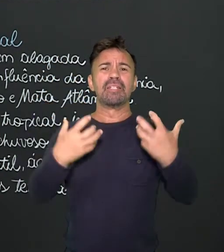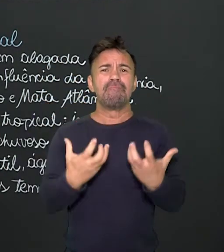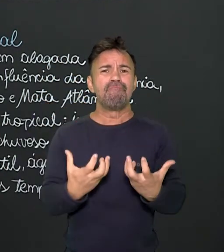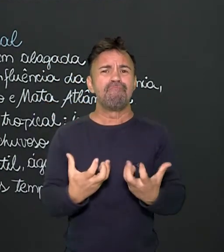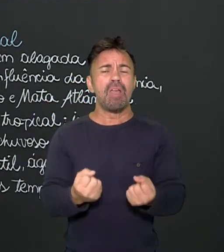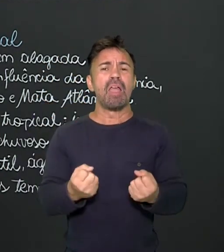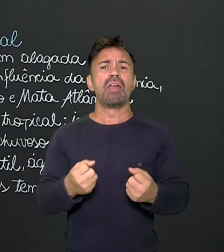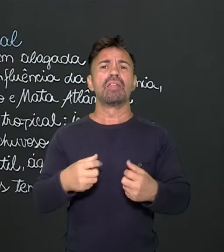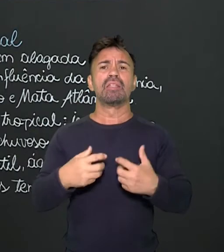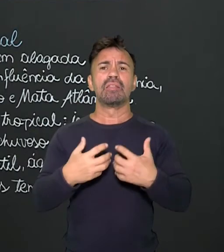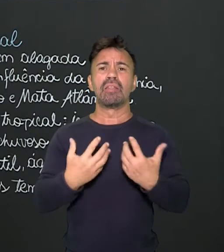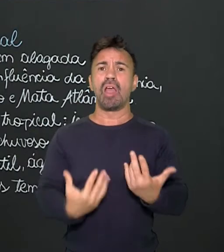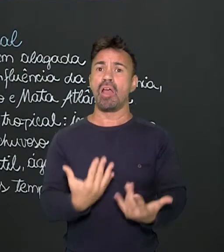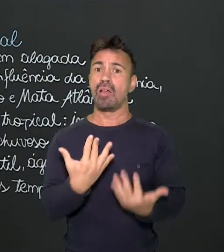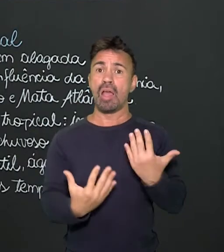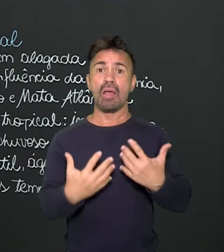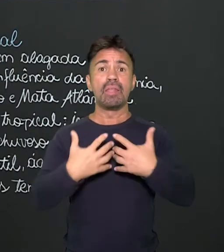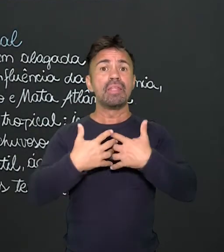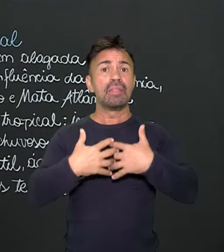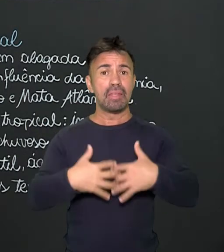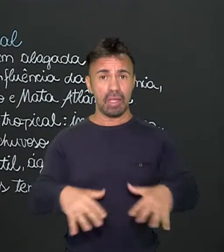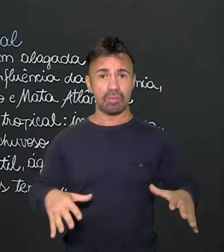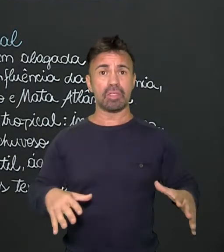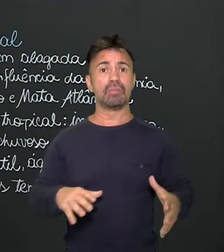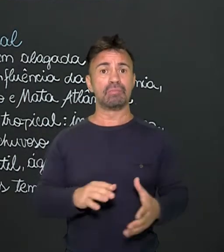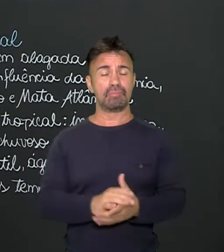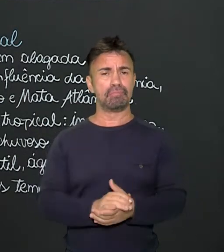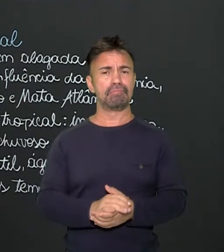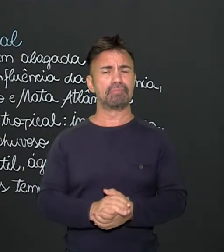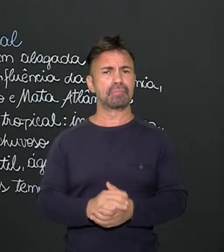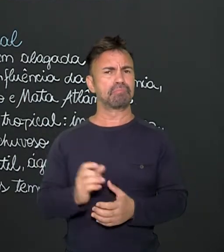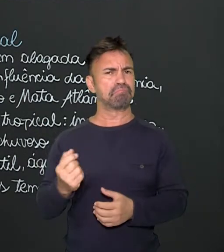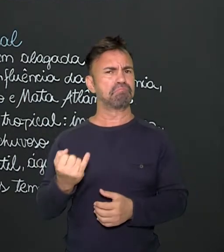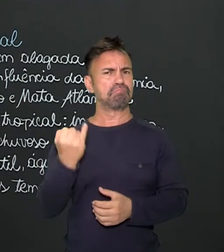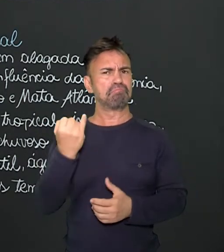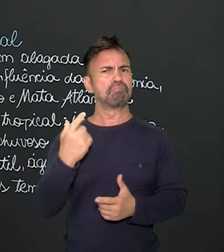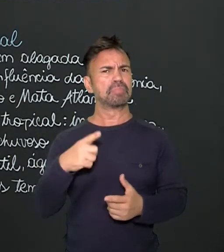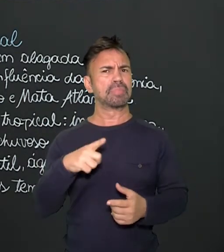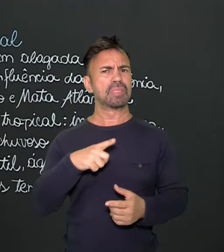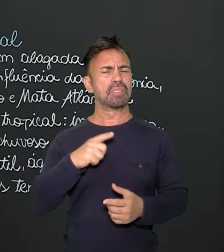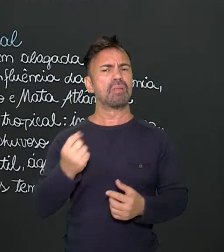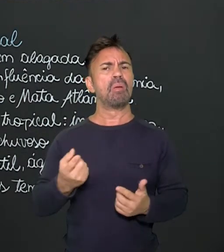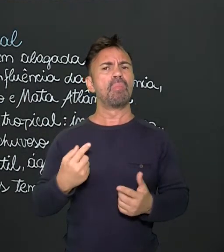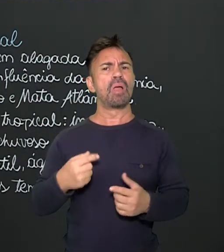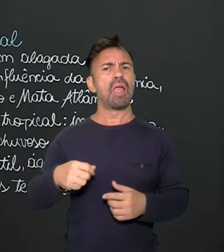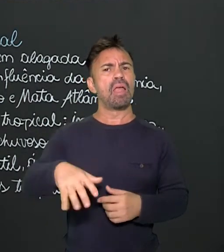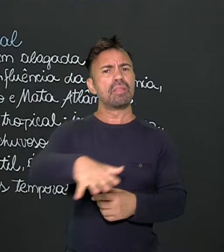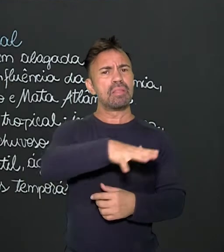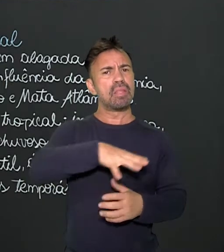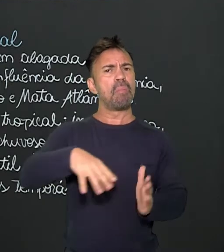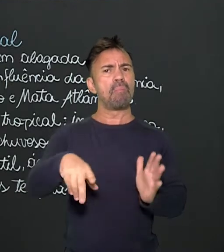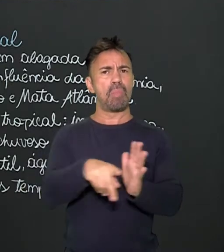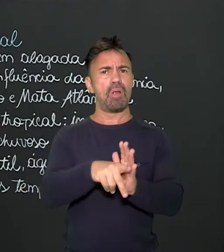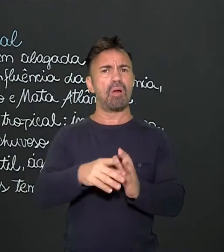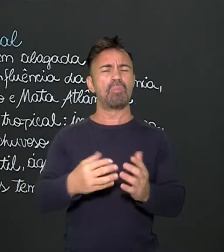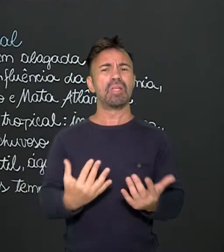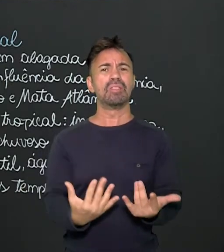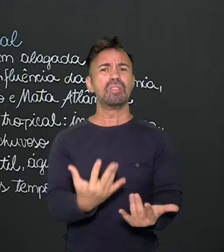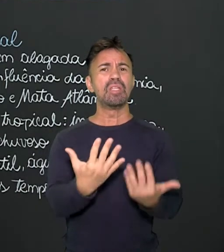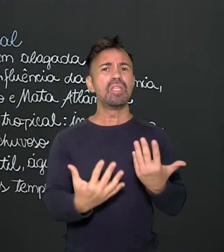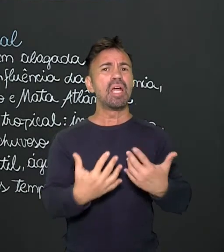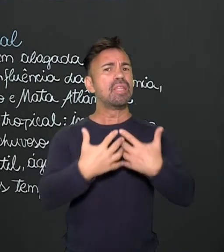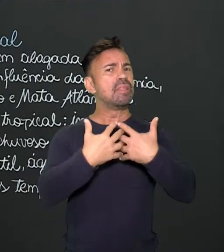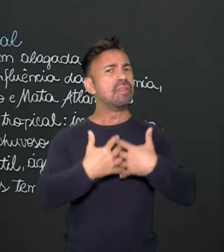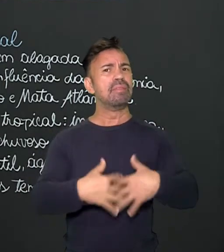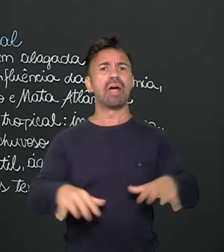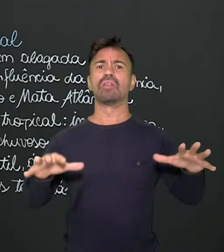que haja incêndios naturais. É uma condição, assim, é muito interessante, porque é uma condição daquela região. São